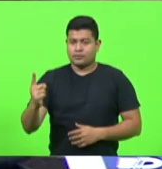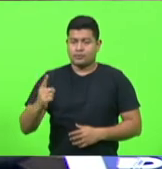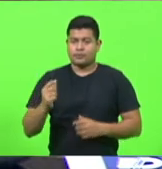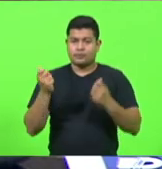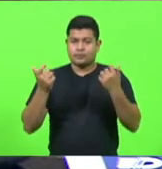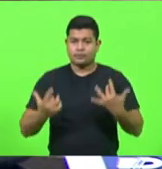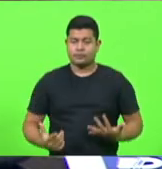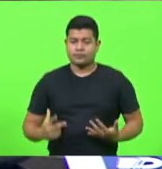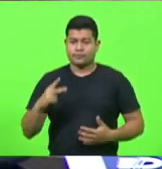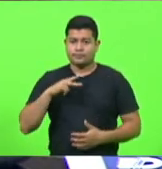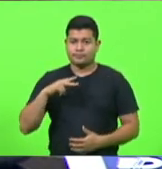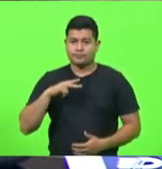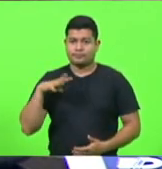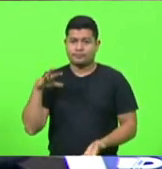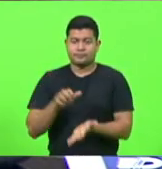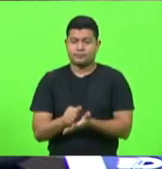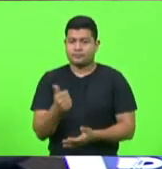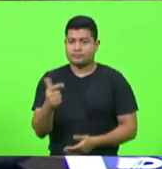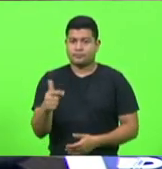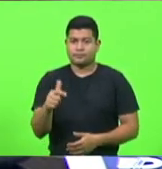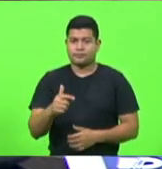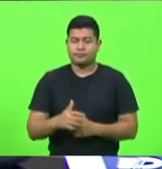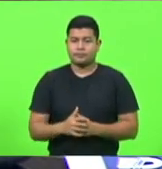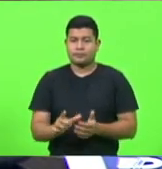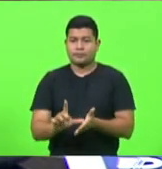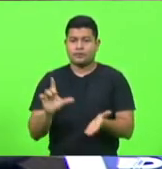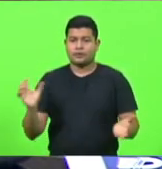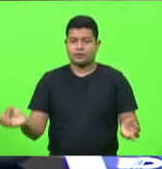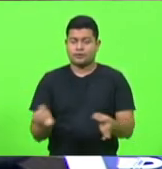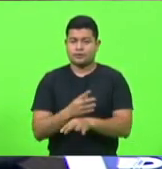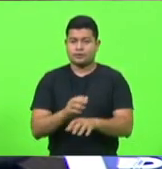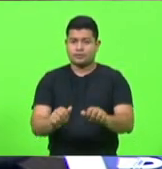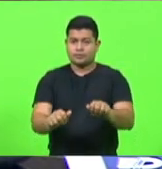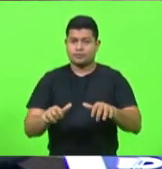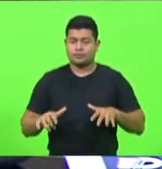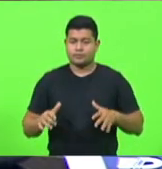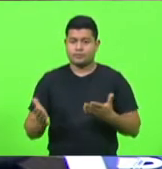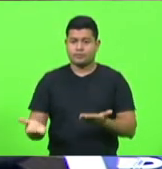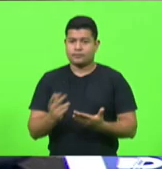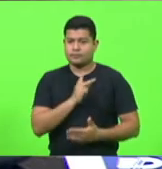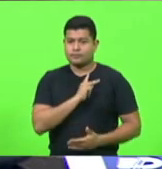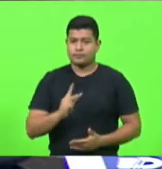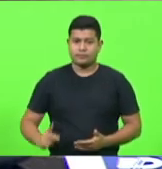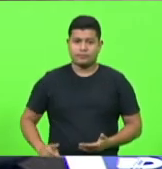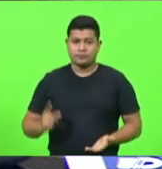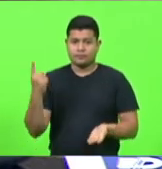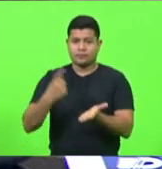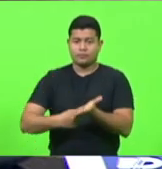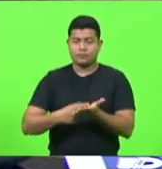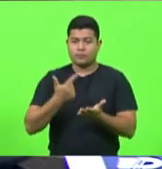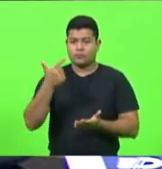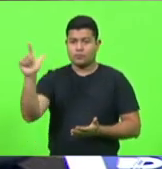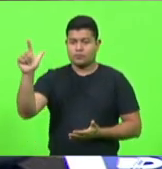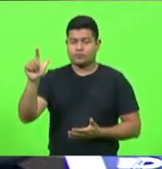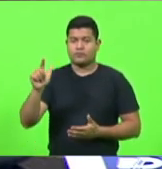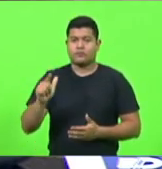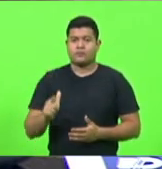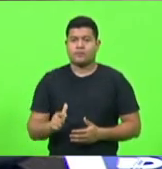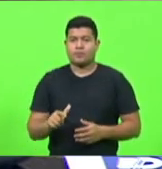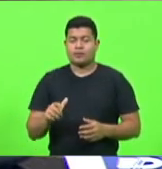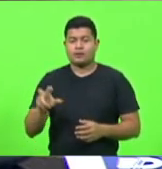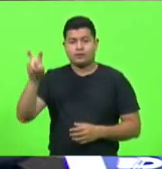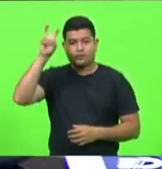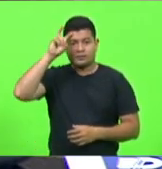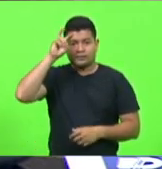Explicações pessoais. Não houve oradores inscritos. Nada havendo mais a tratar, o senhor presidente, antes de encerrar a sessão, colocou outra ordinária para quinta-feira,